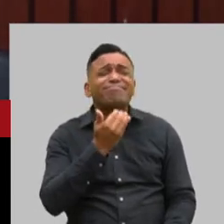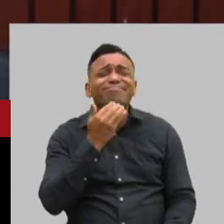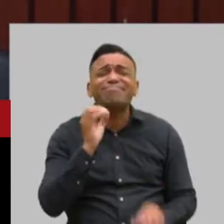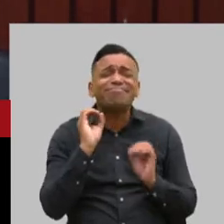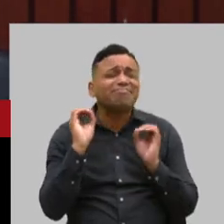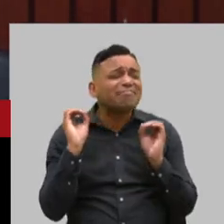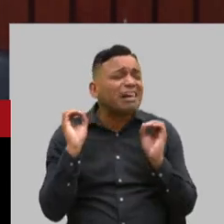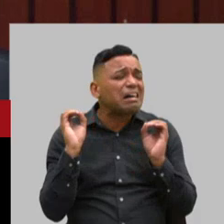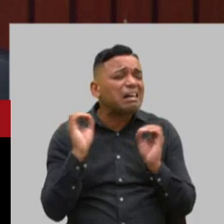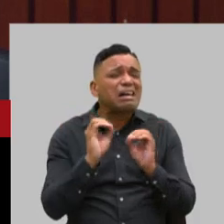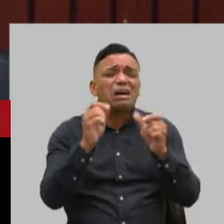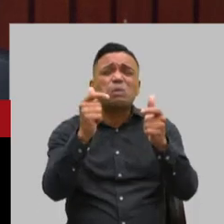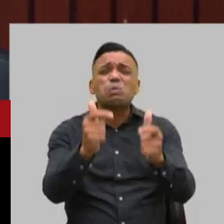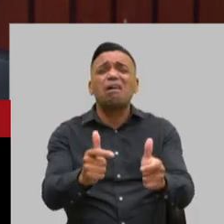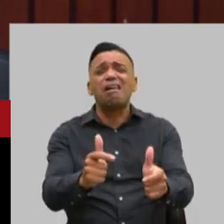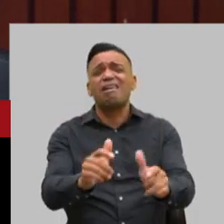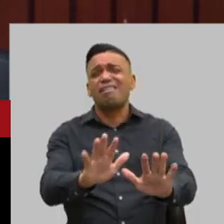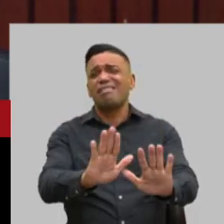nada.